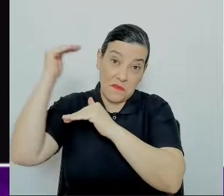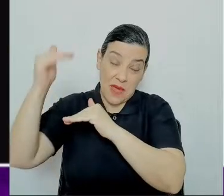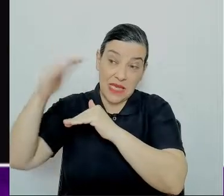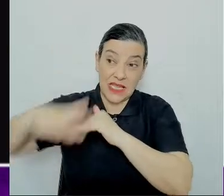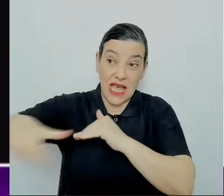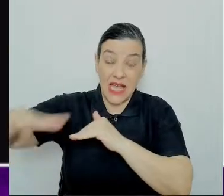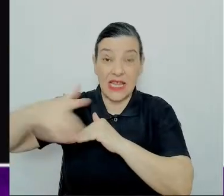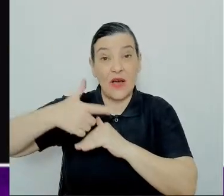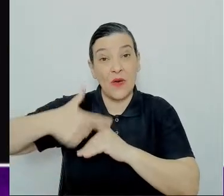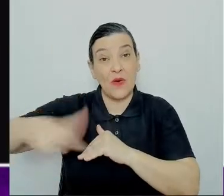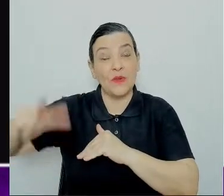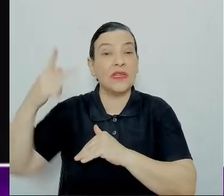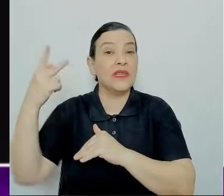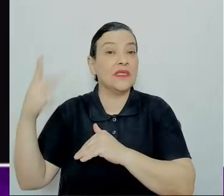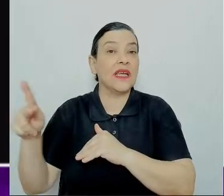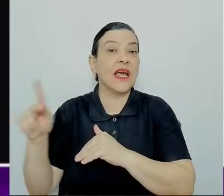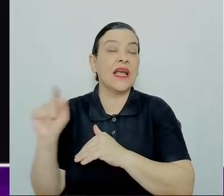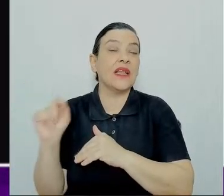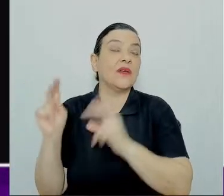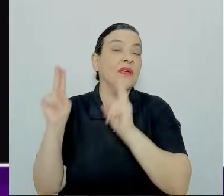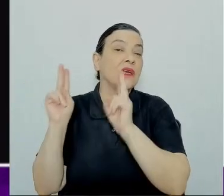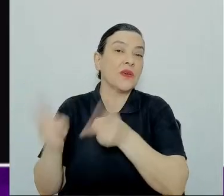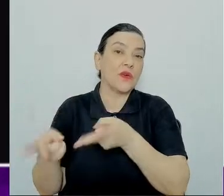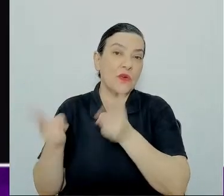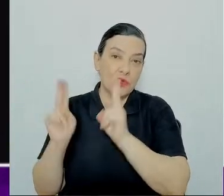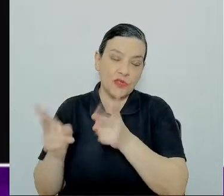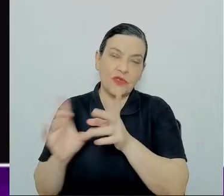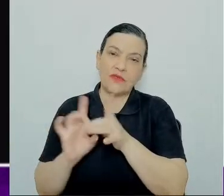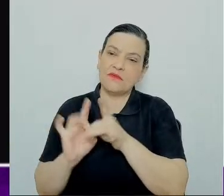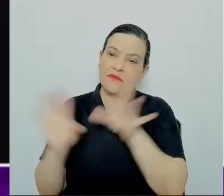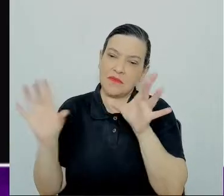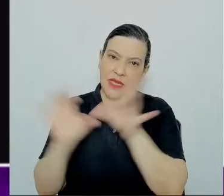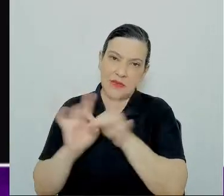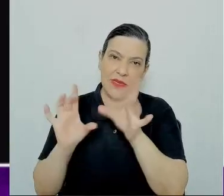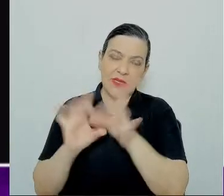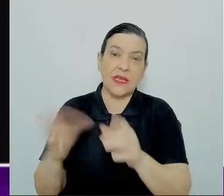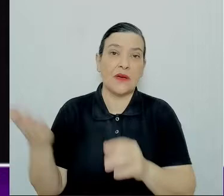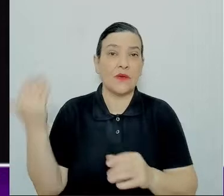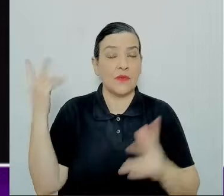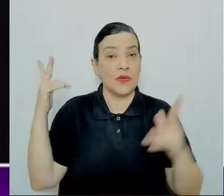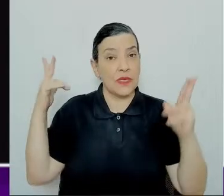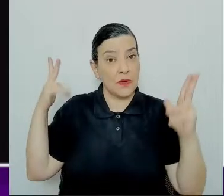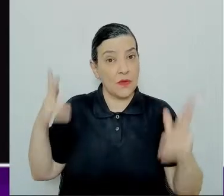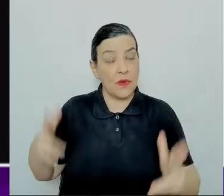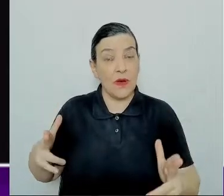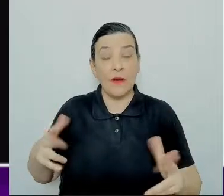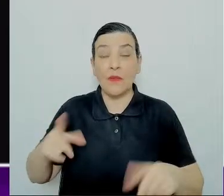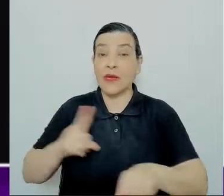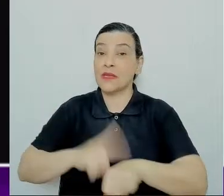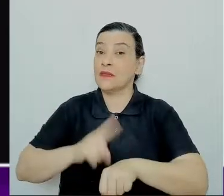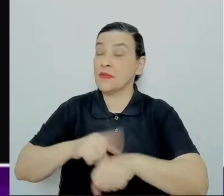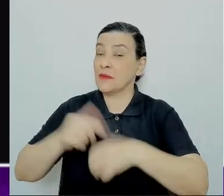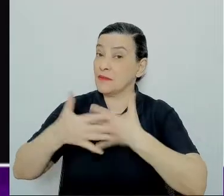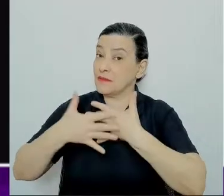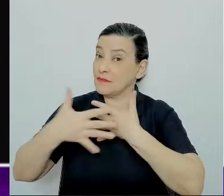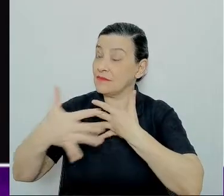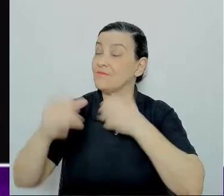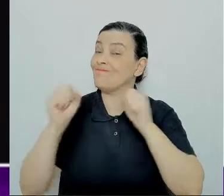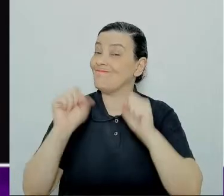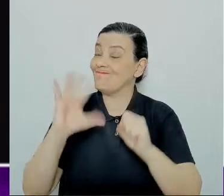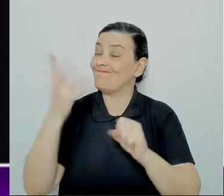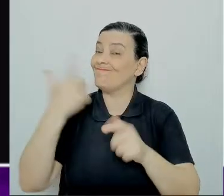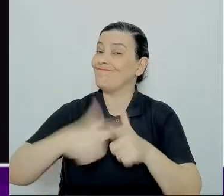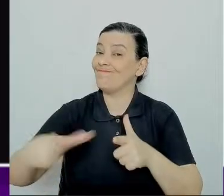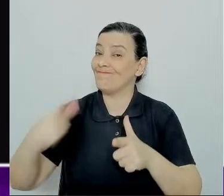pessoa continua herdando as permissões que ela tinha antes. Só que isso a longo prazo pode gerar problema. Então,